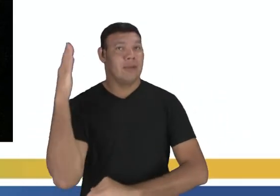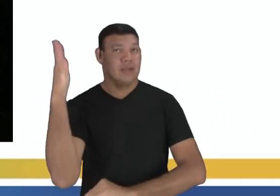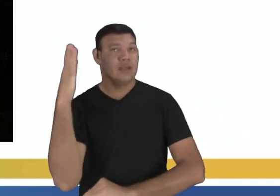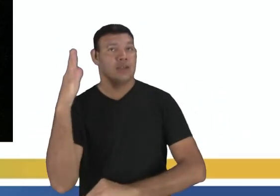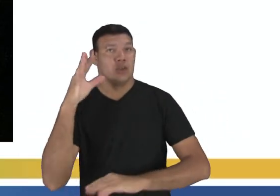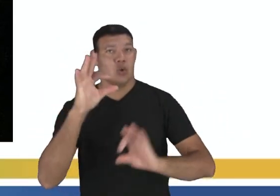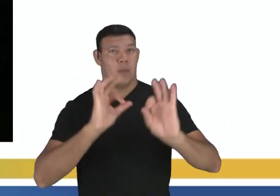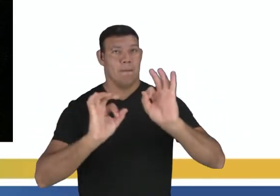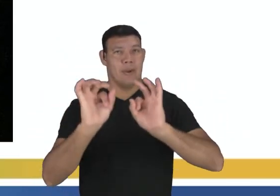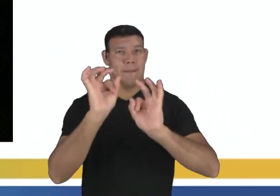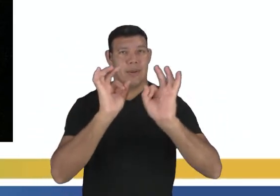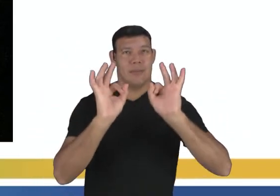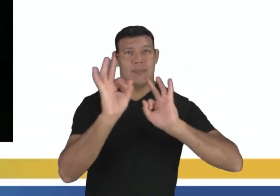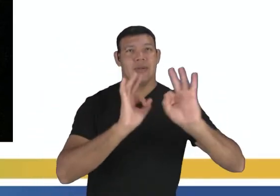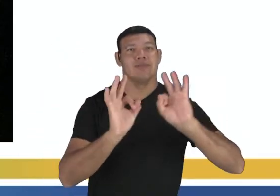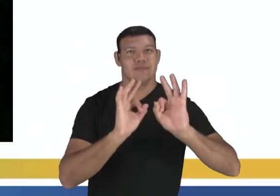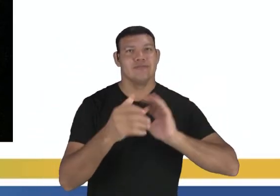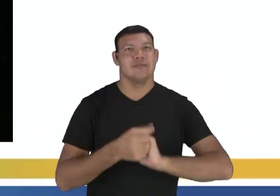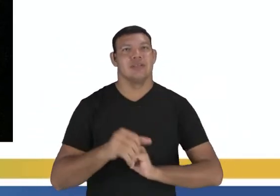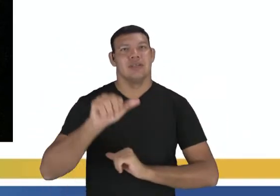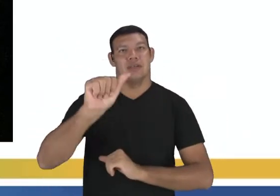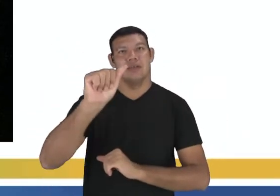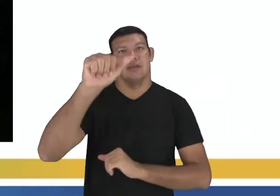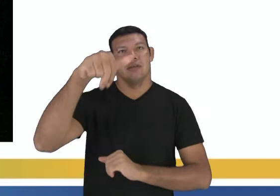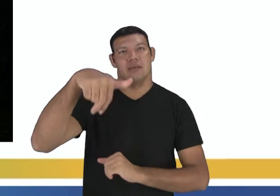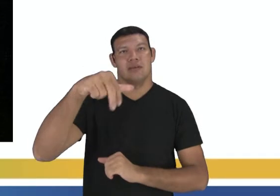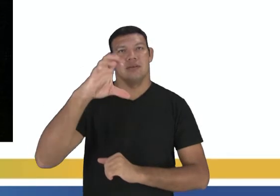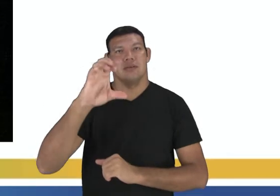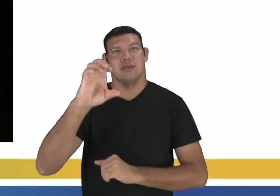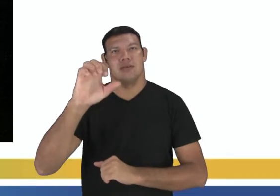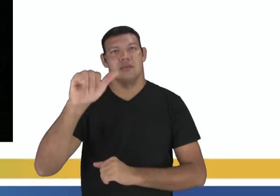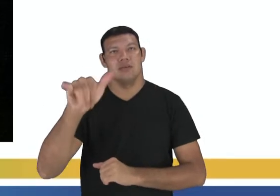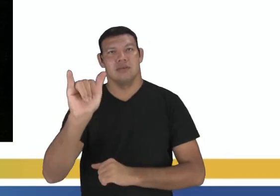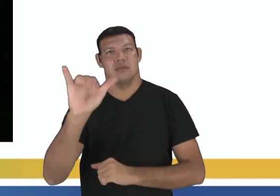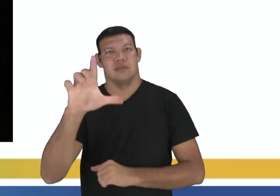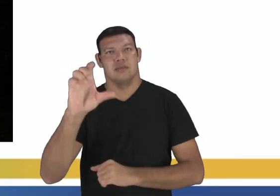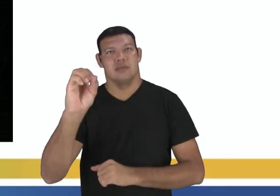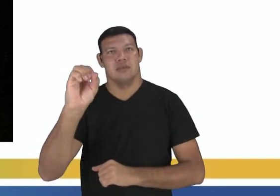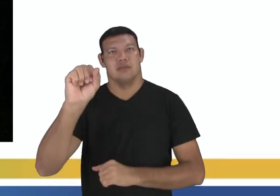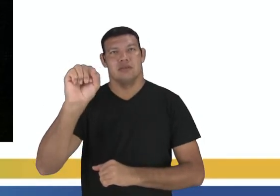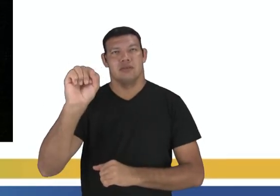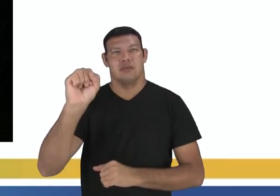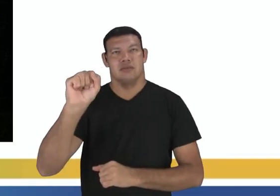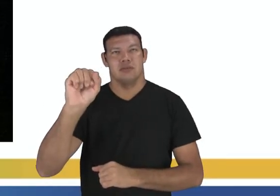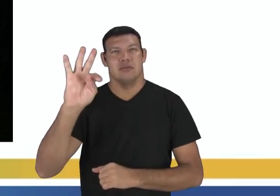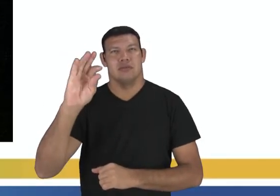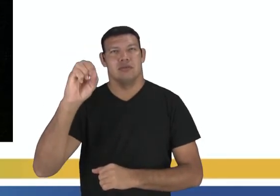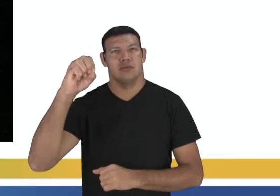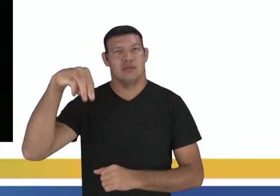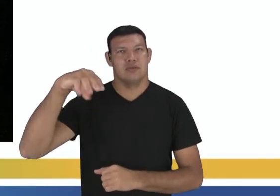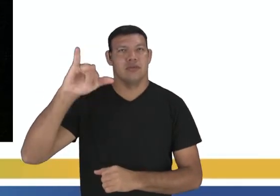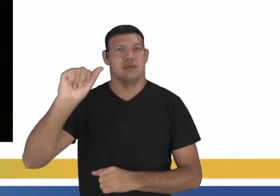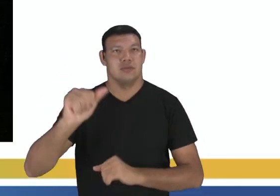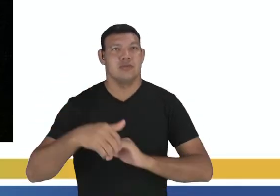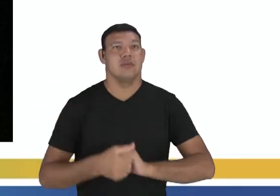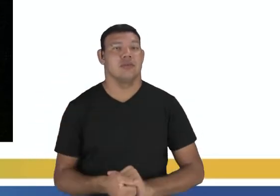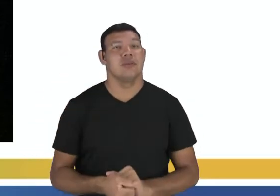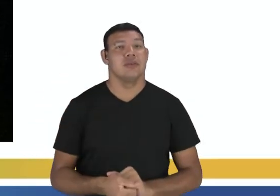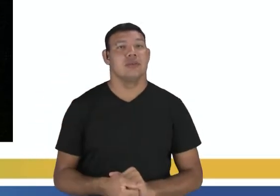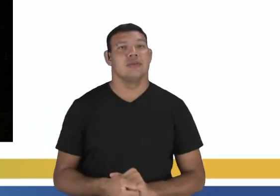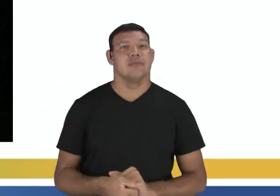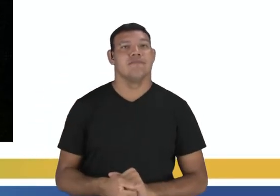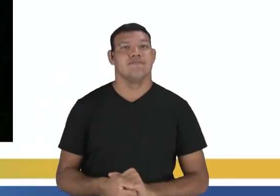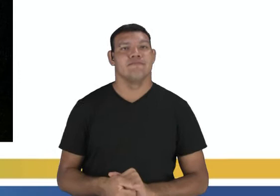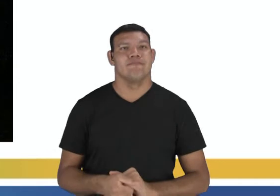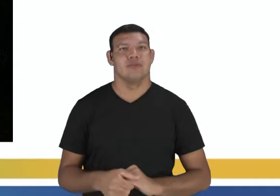Ancylostoma, tá? Os parasitas provocam lesão avermelhada e durante alguns dias fazem trajetos